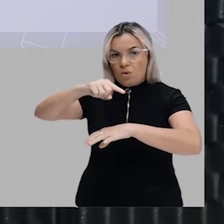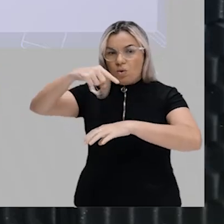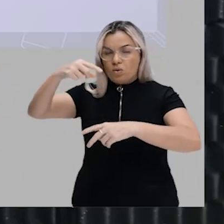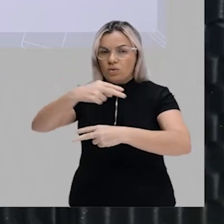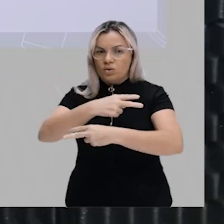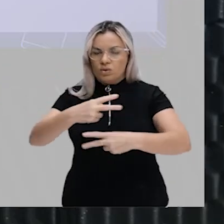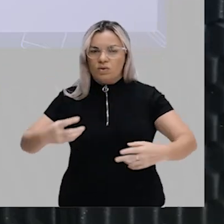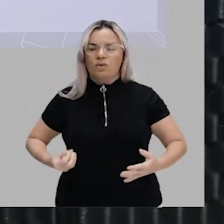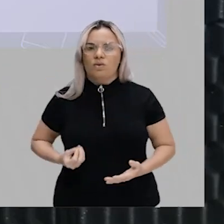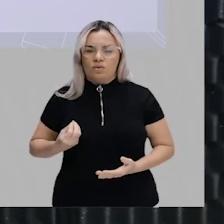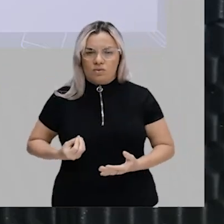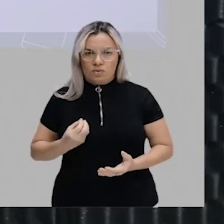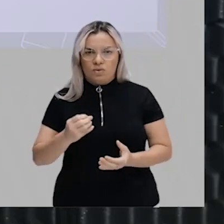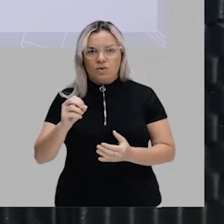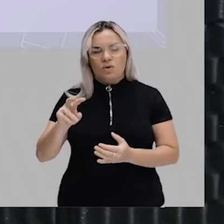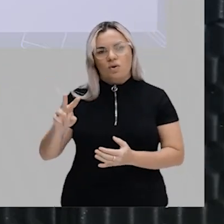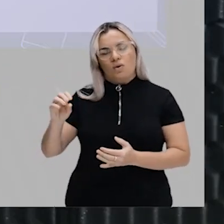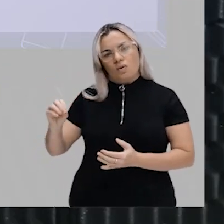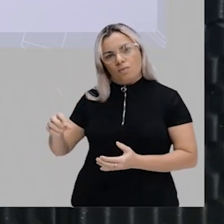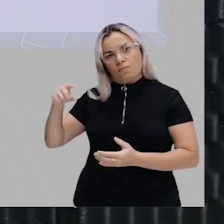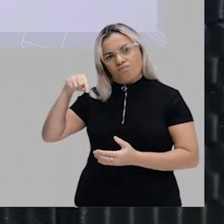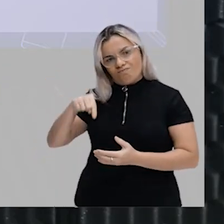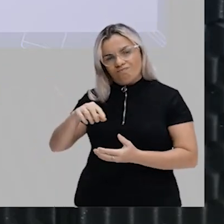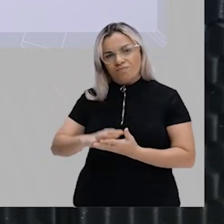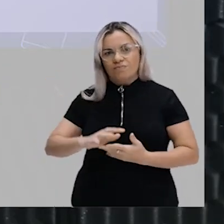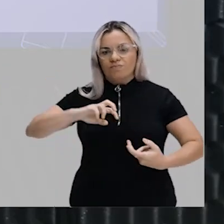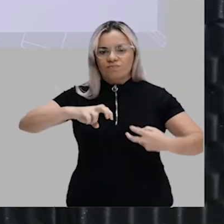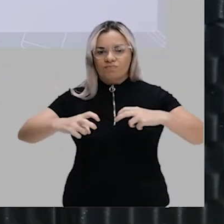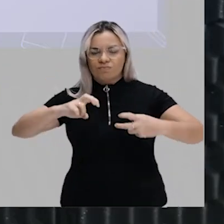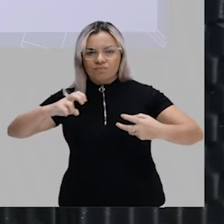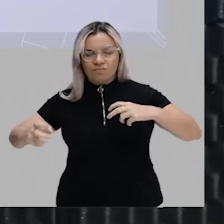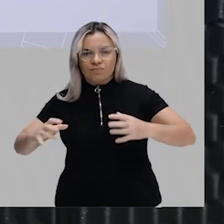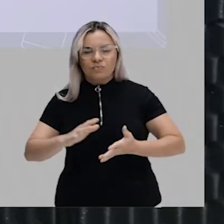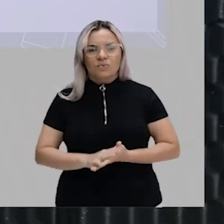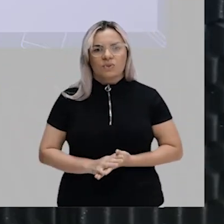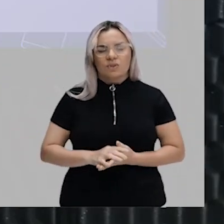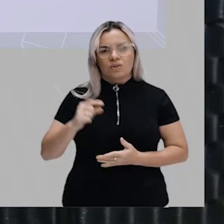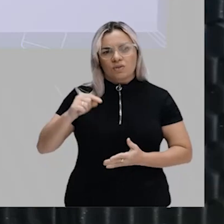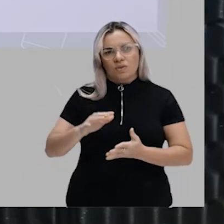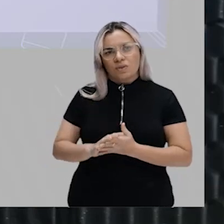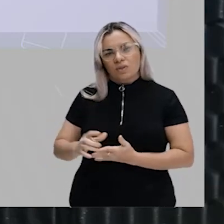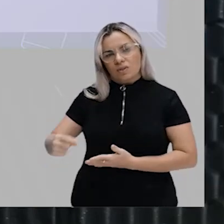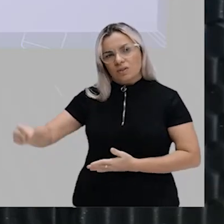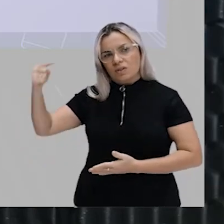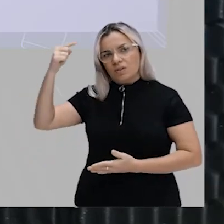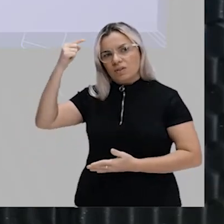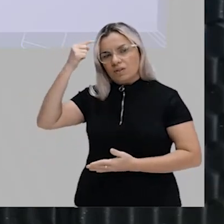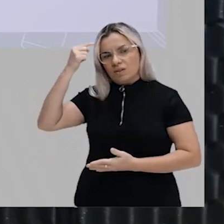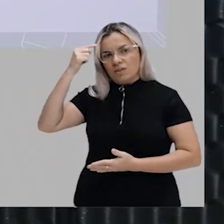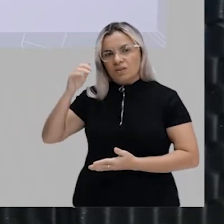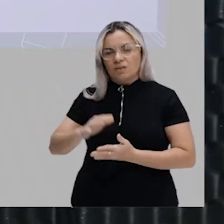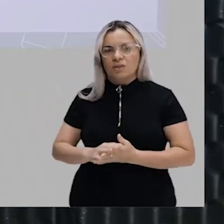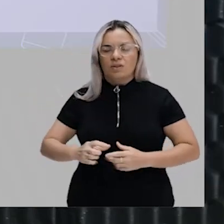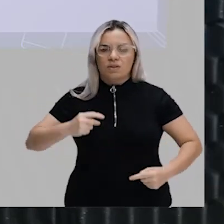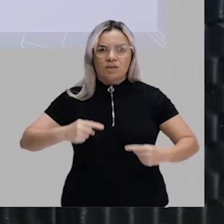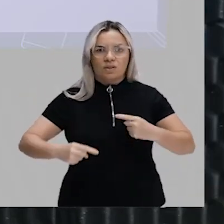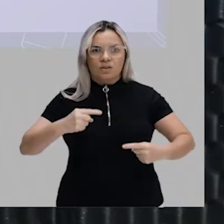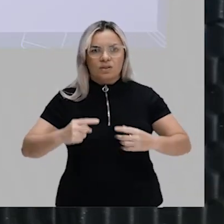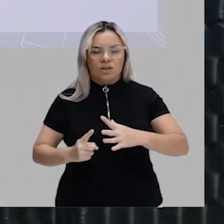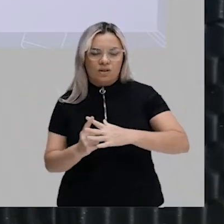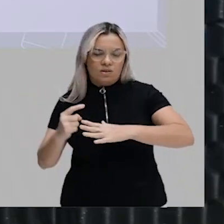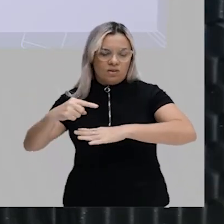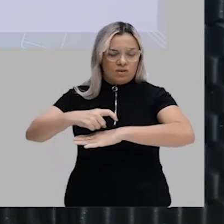seres vivos que colocaram seus ovos ali. Então, nós vimos essa disputa entre biogênese e abiogênese. E aí a